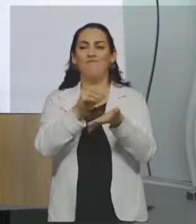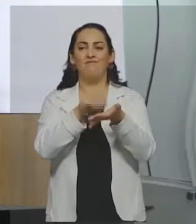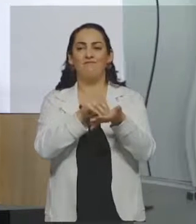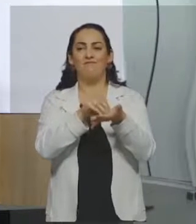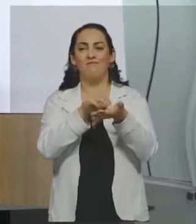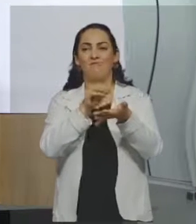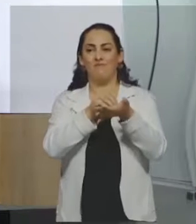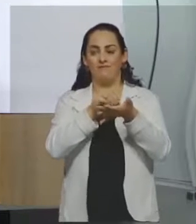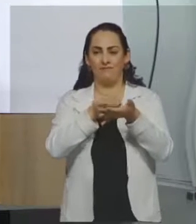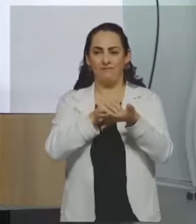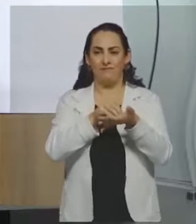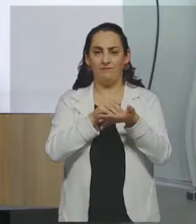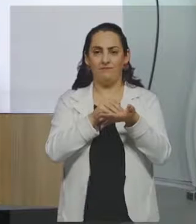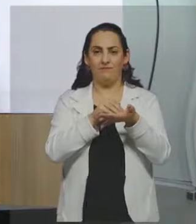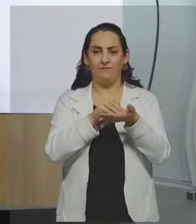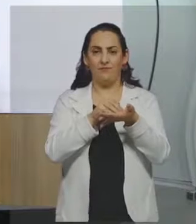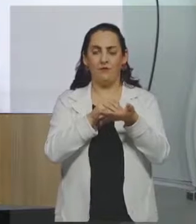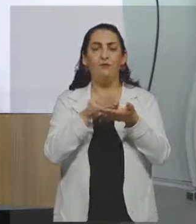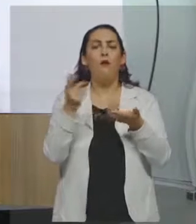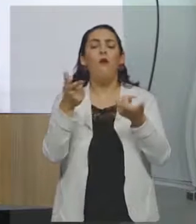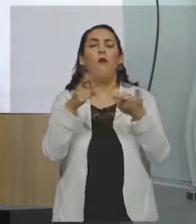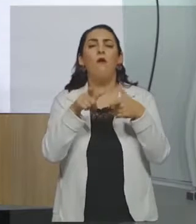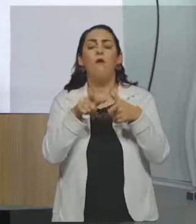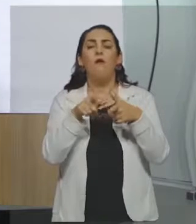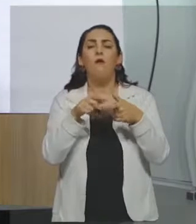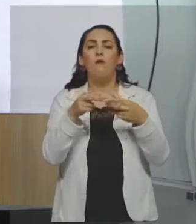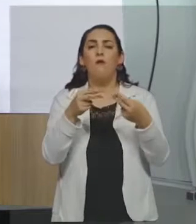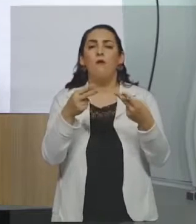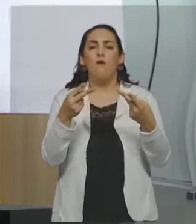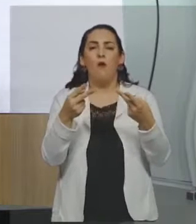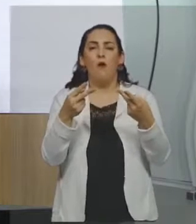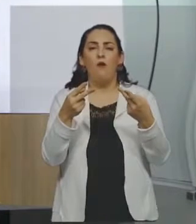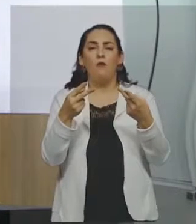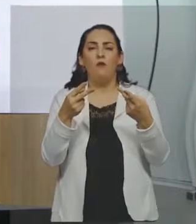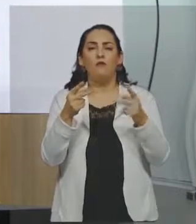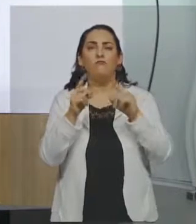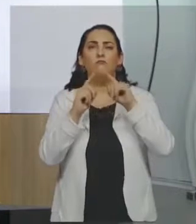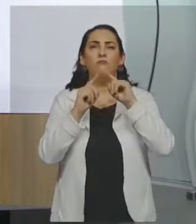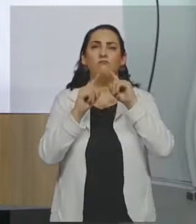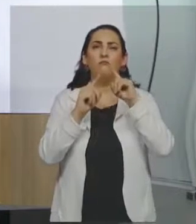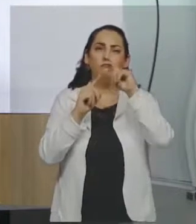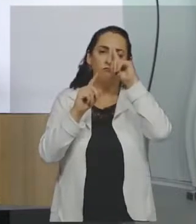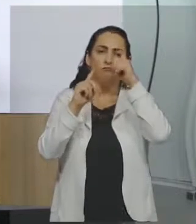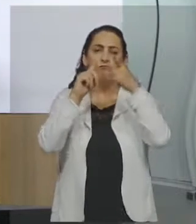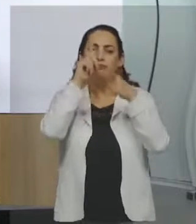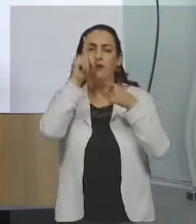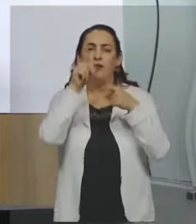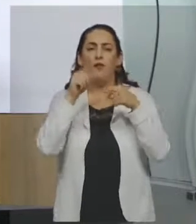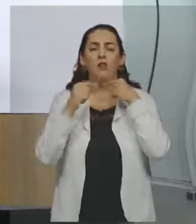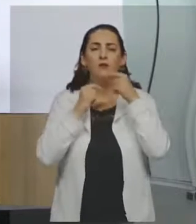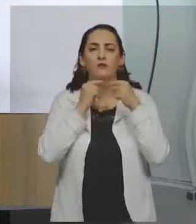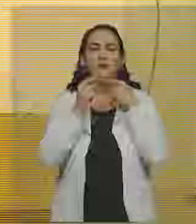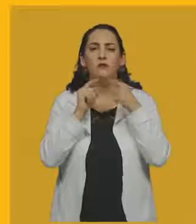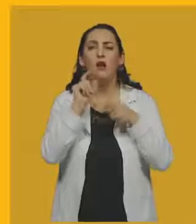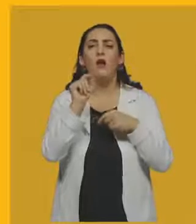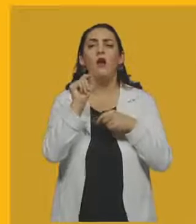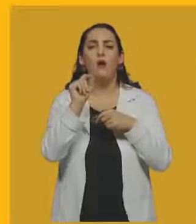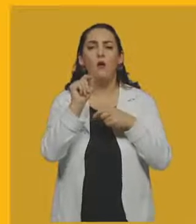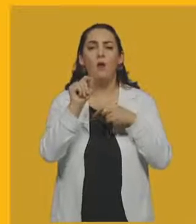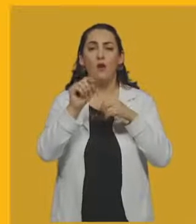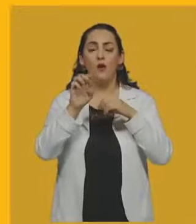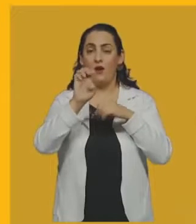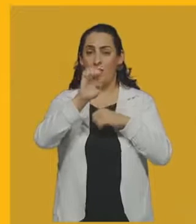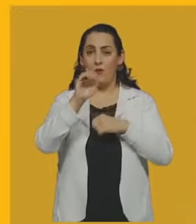tinha. Outra questão que também foi levantada sobre o modelo atômico dele é que os elétrons teriam